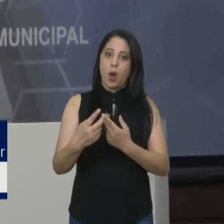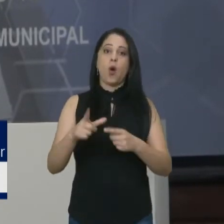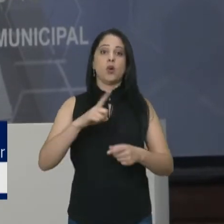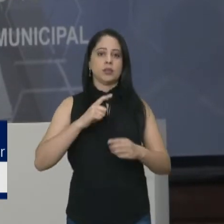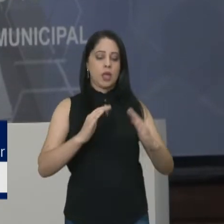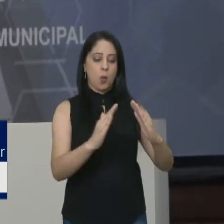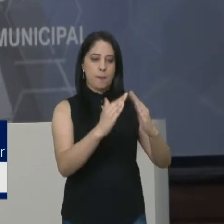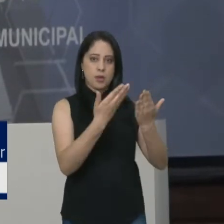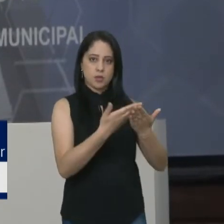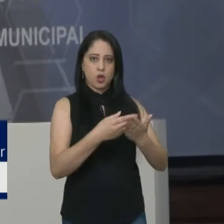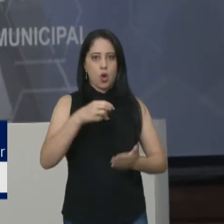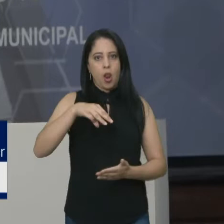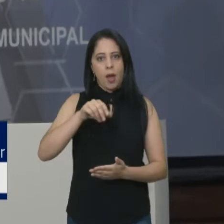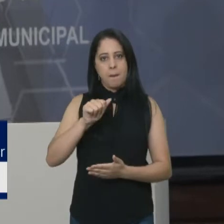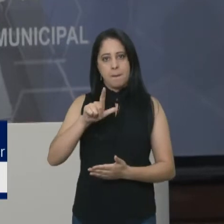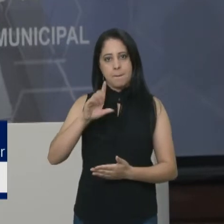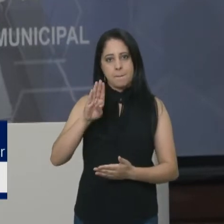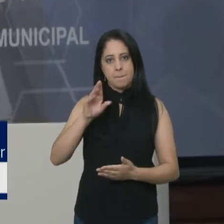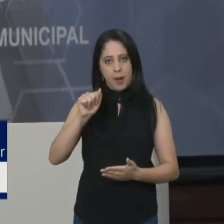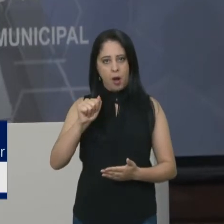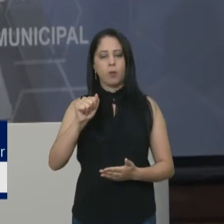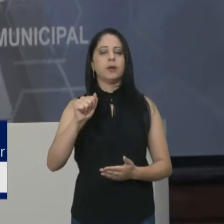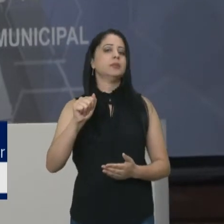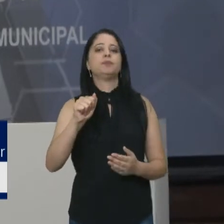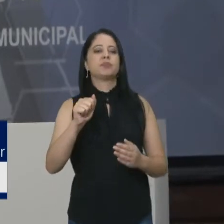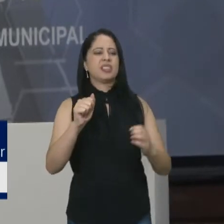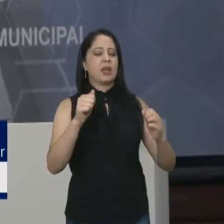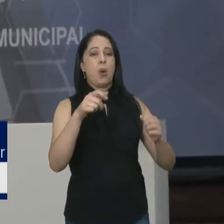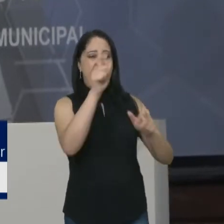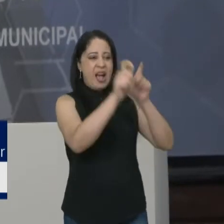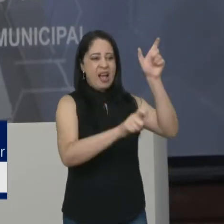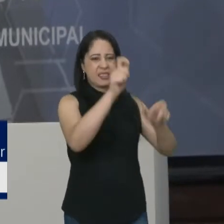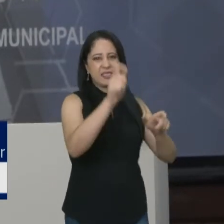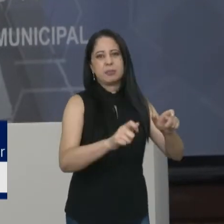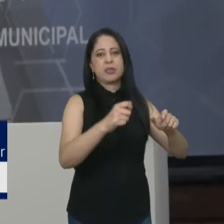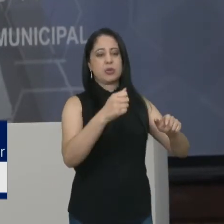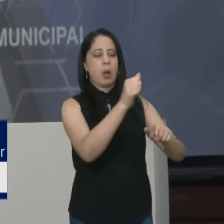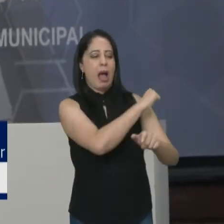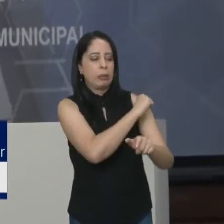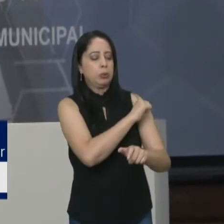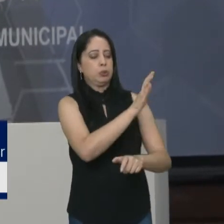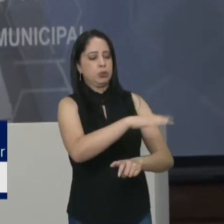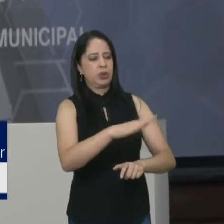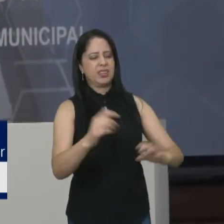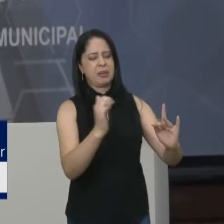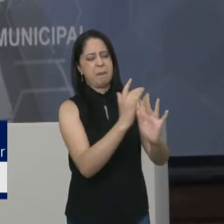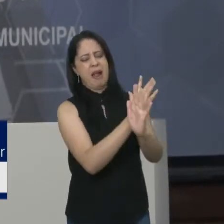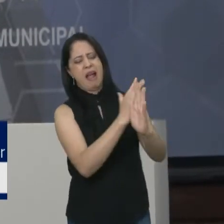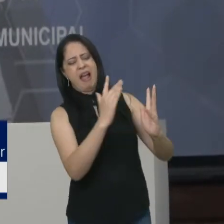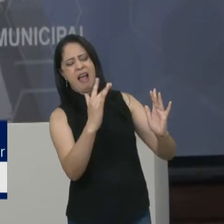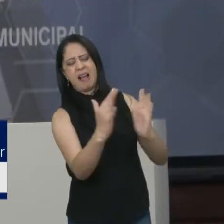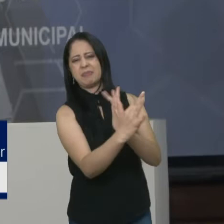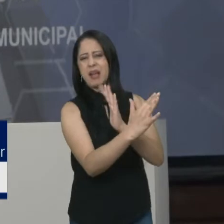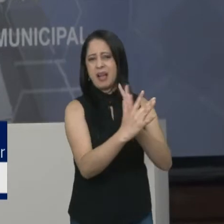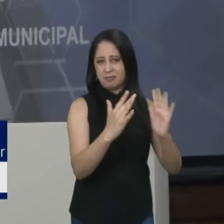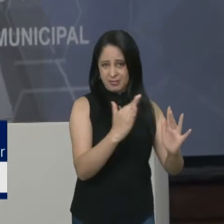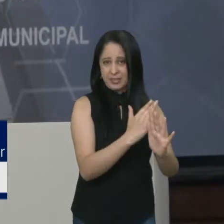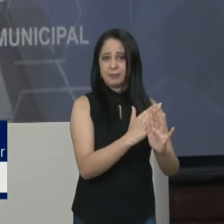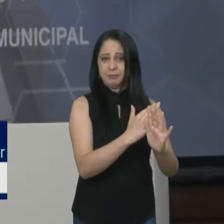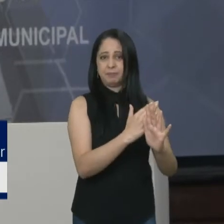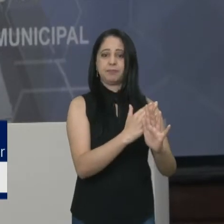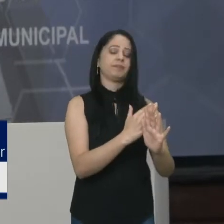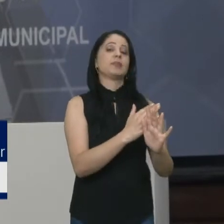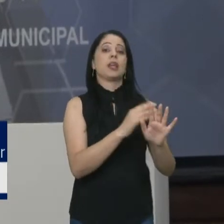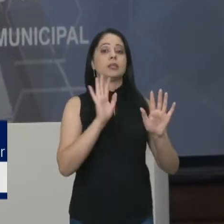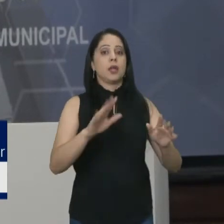Malba, que aumenta o fluxo de pessoas, de alunos, de crianças. Então quero mandar um abraço para o comerciante